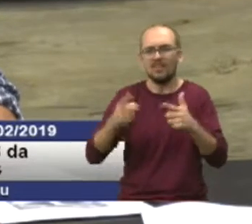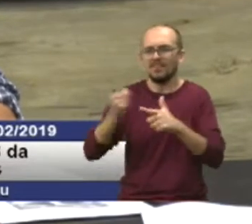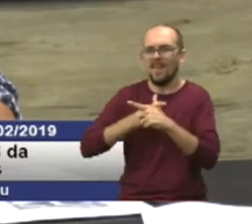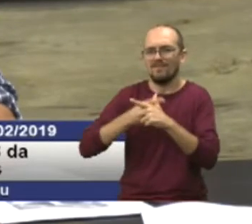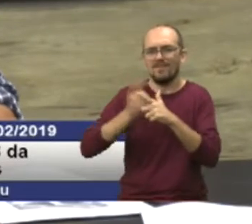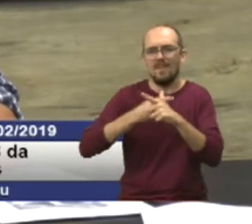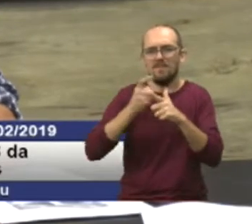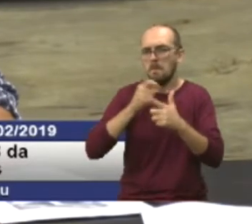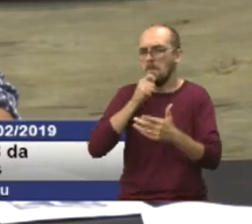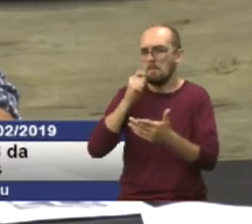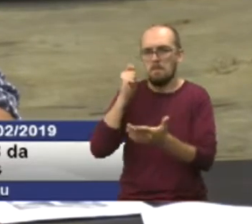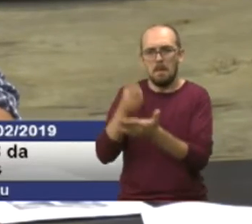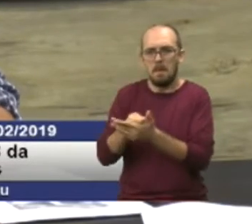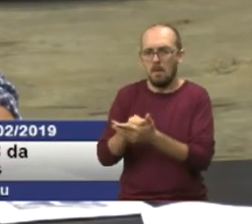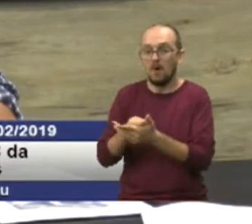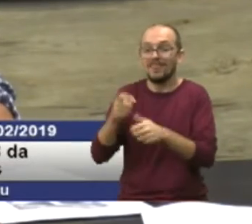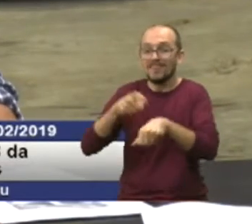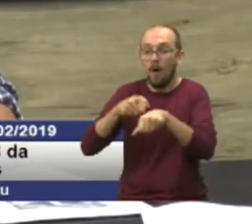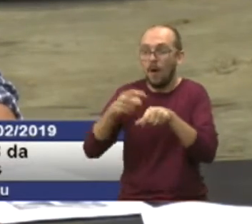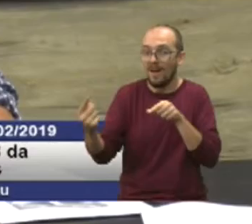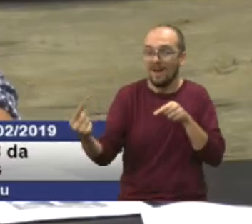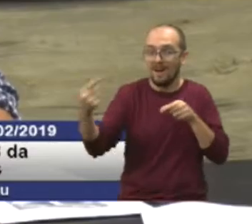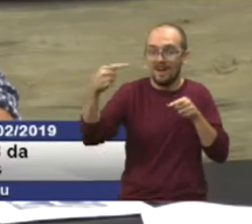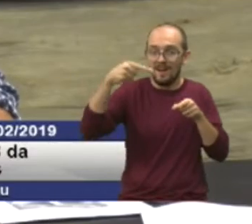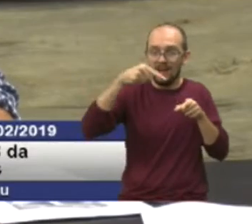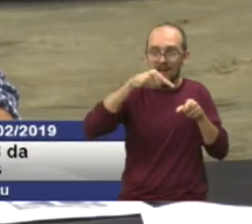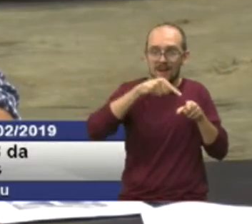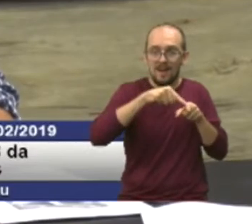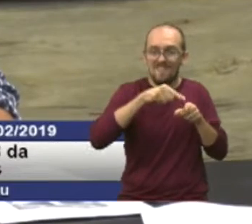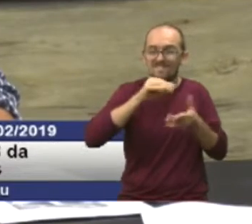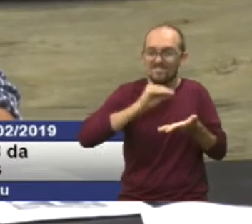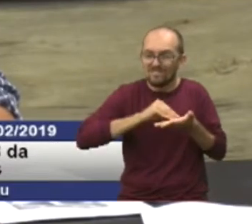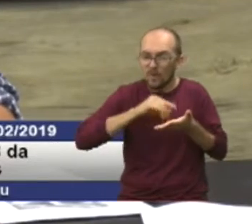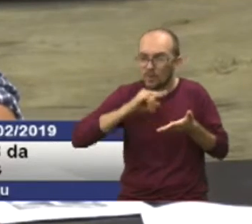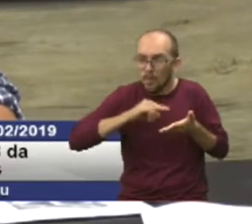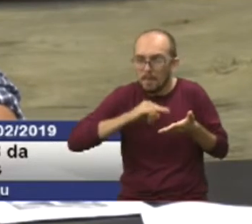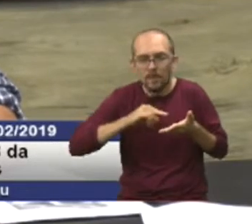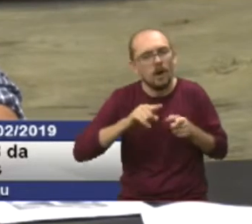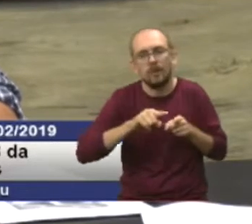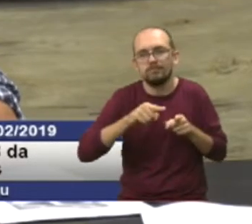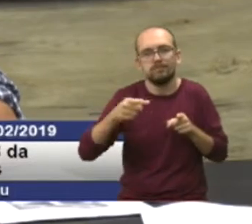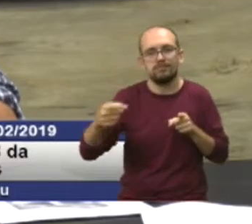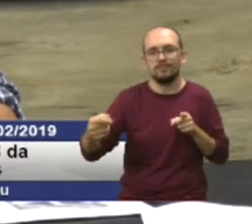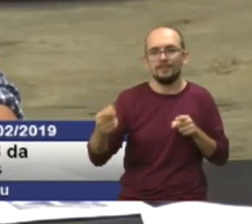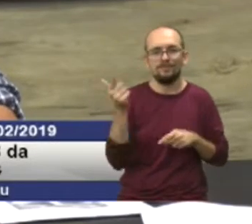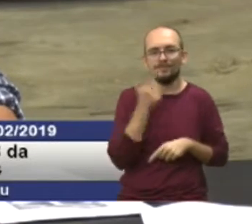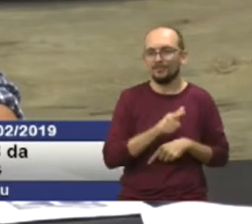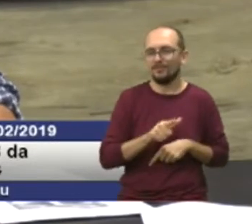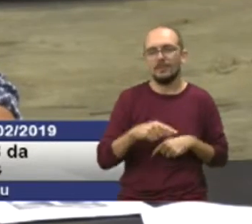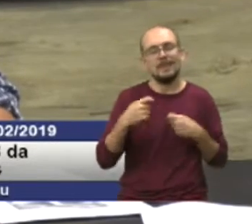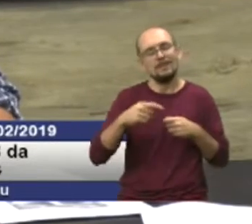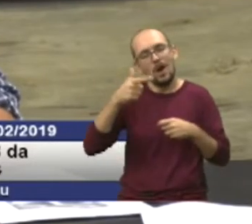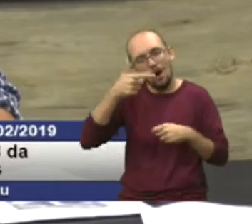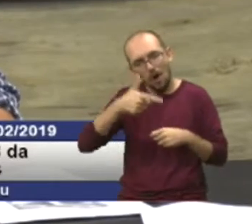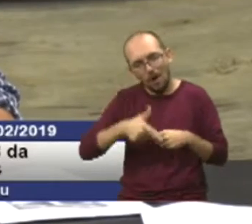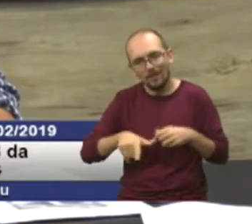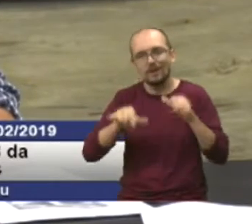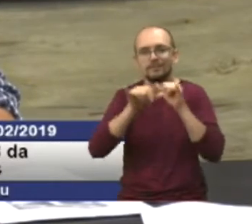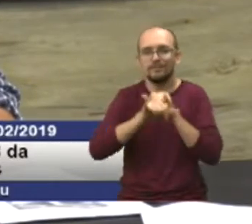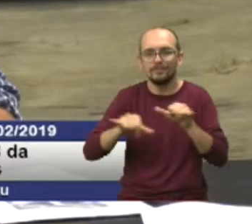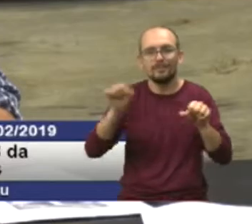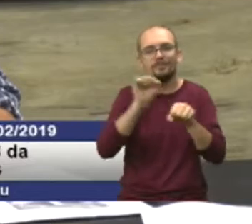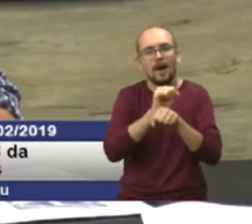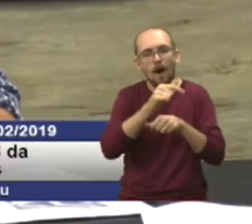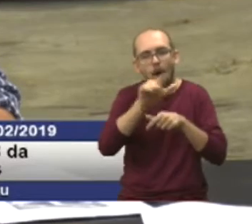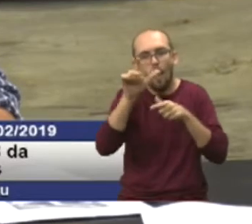na hora de vir prestar o serviço, falta algum documento, e aí tem que se começar todo o processo novamente.